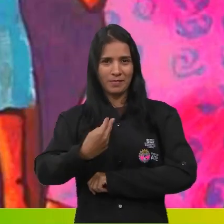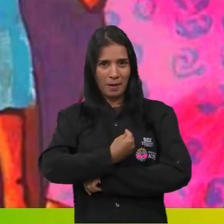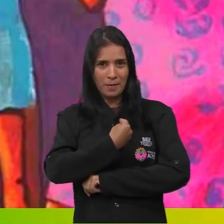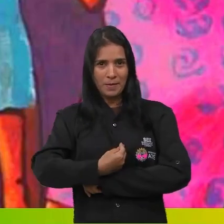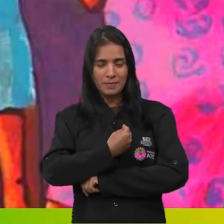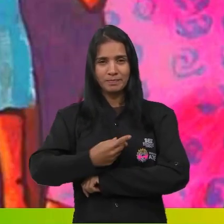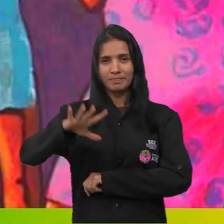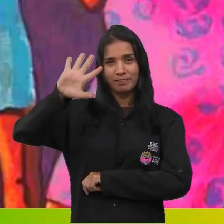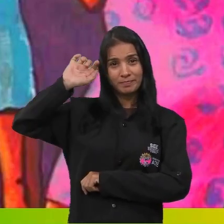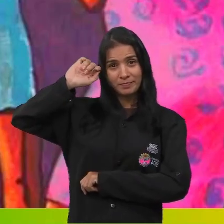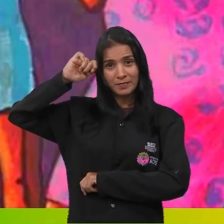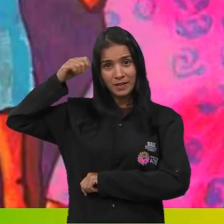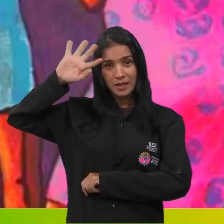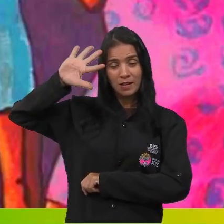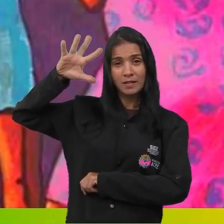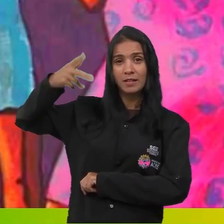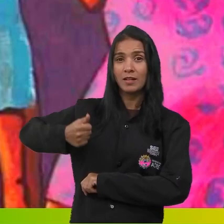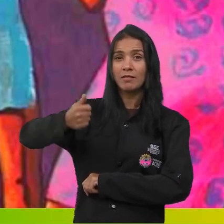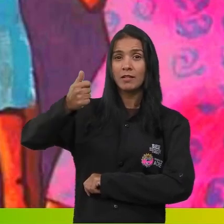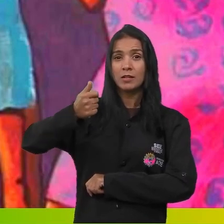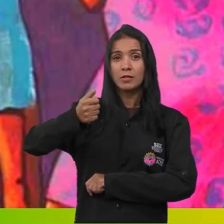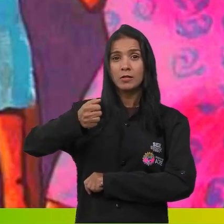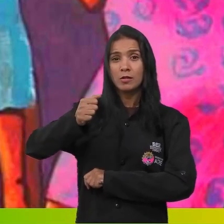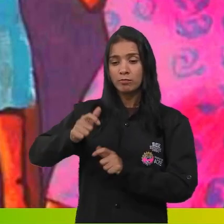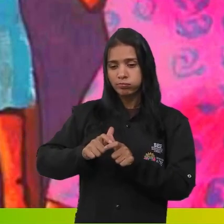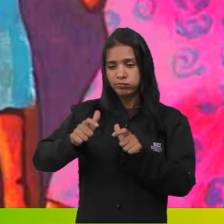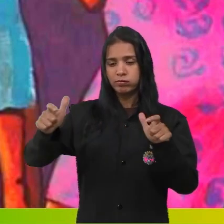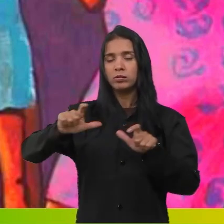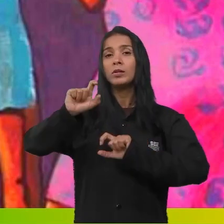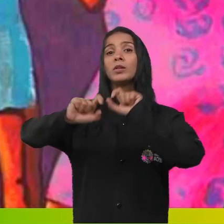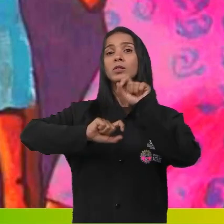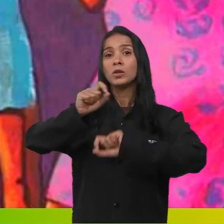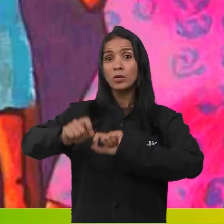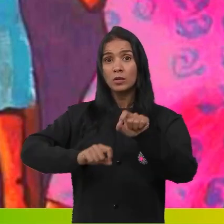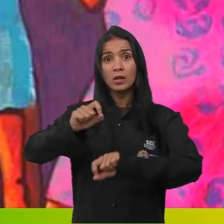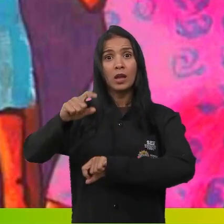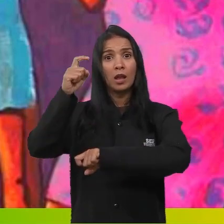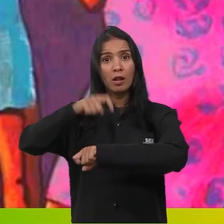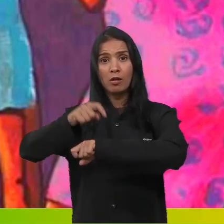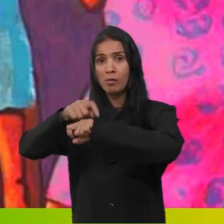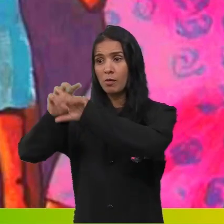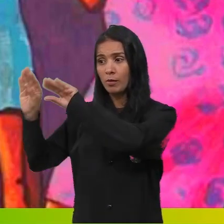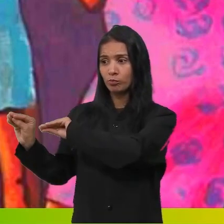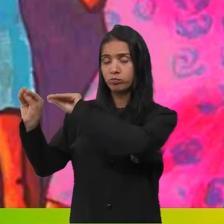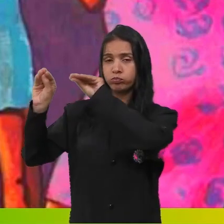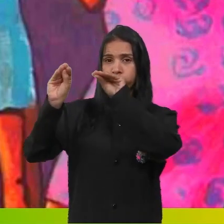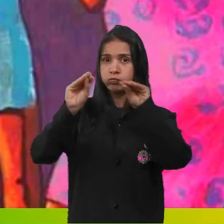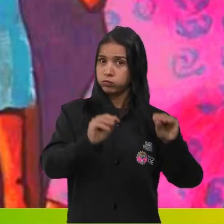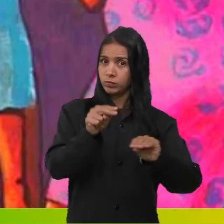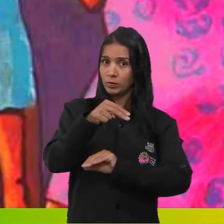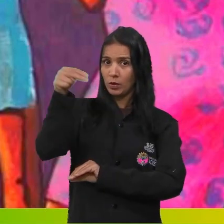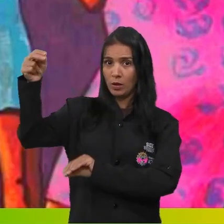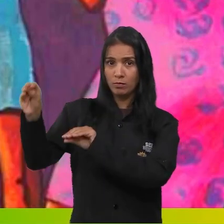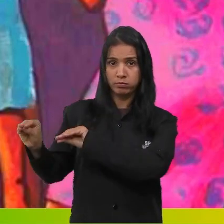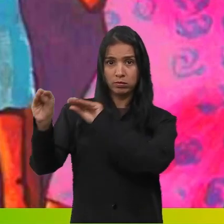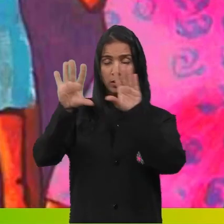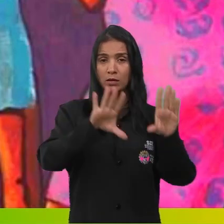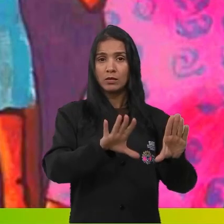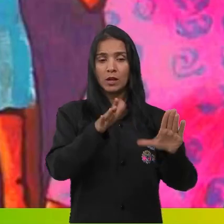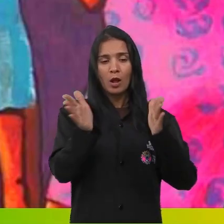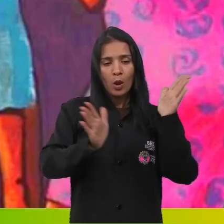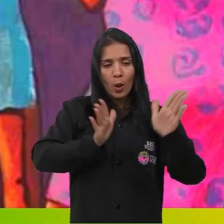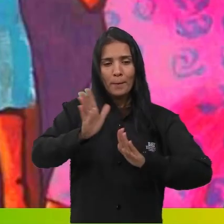Acre se intensificou principalmente com a migração nordestina durante o ciclo